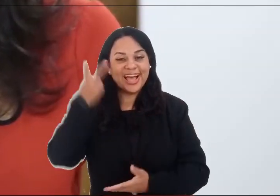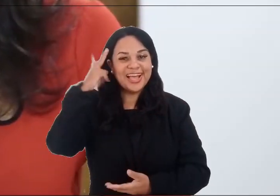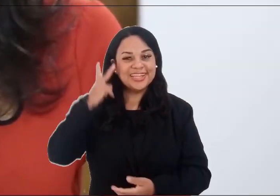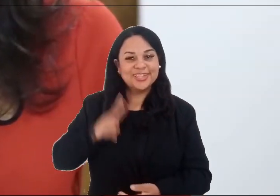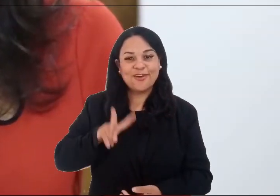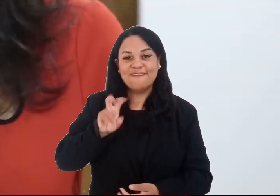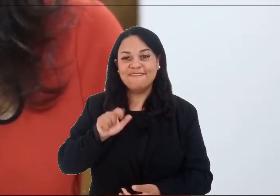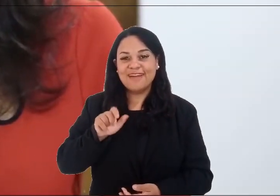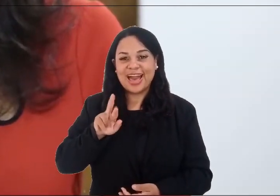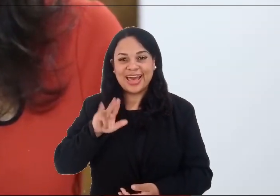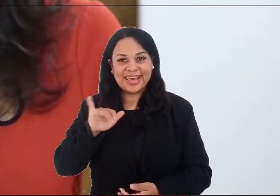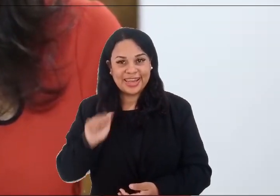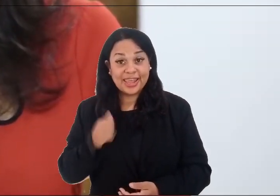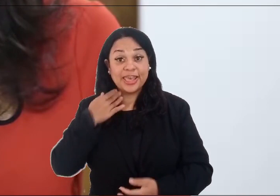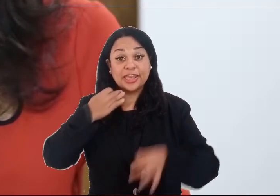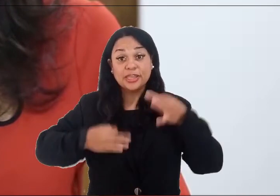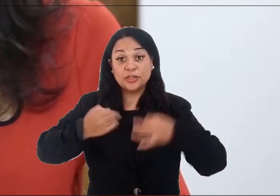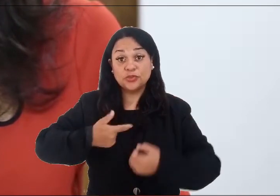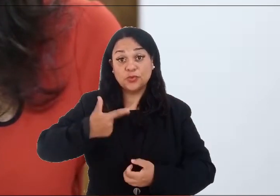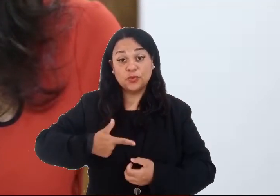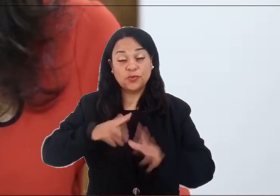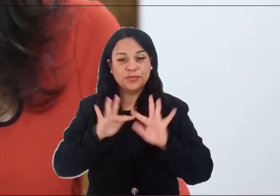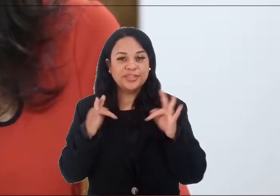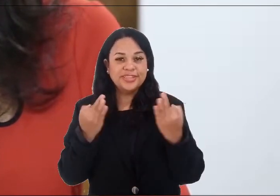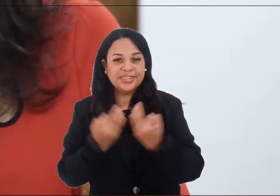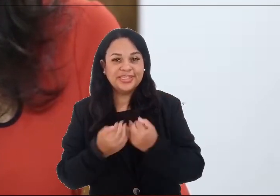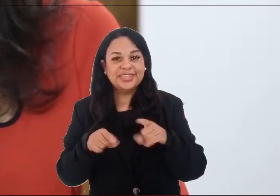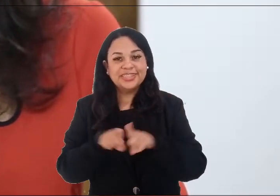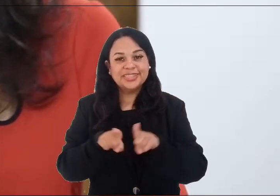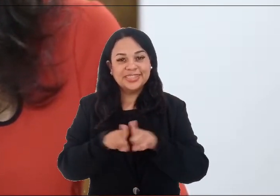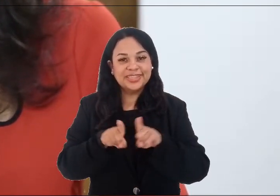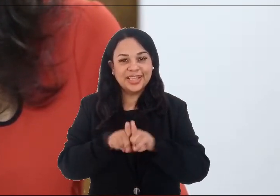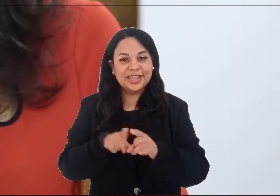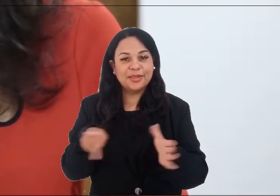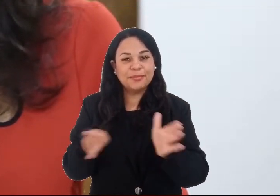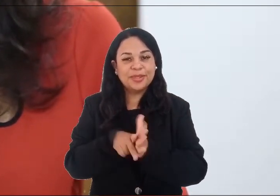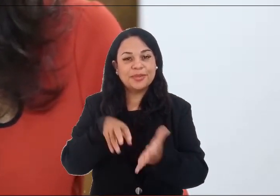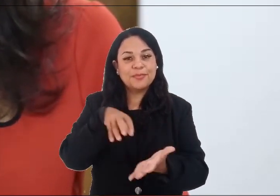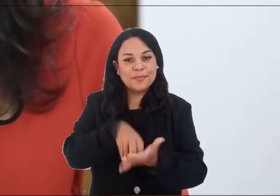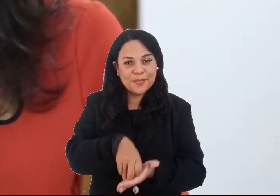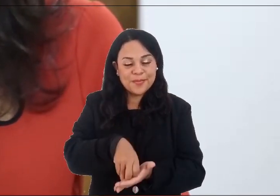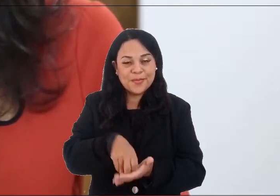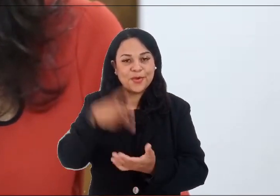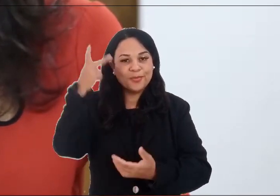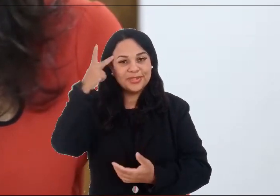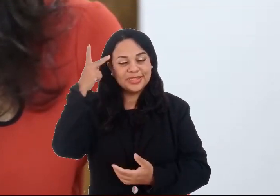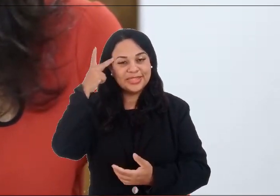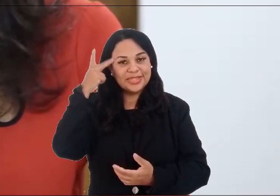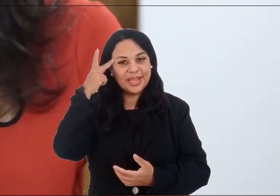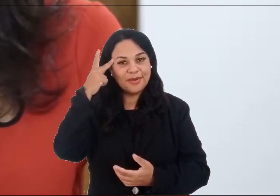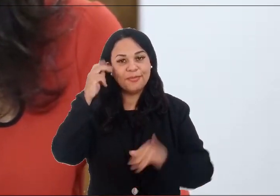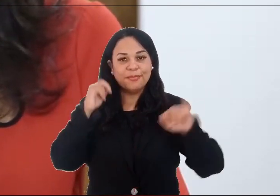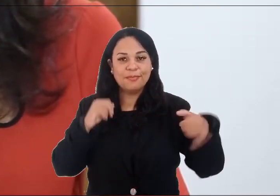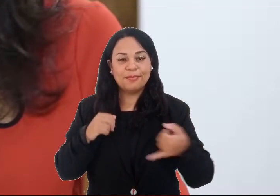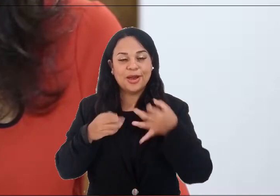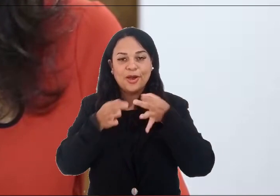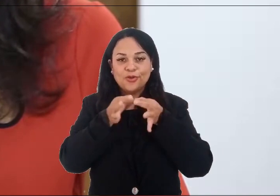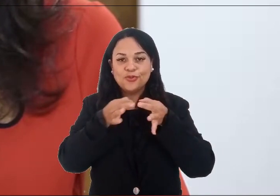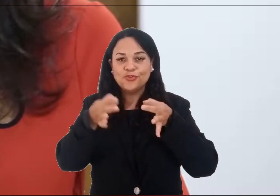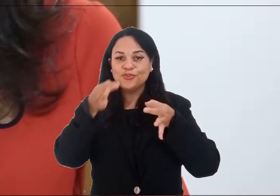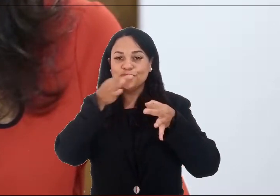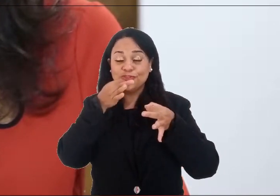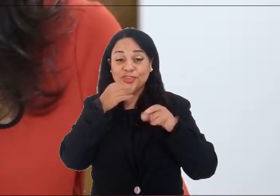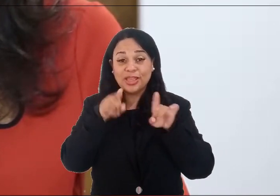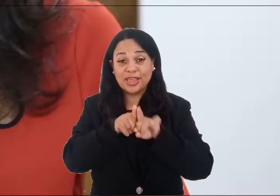Olá, sou Valéria Ferioli Lagrasta, juíza da 2ª Vara da Família e das Sucessões da Comarca de Jundiaí e uma das responsáveis pela redação